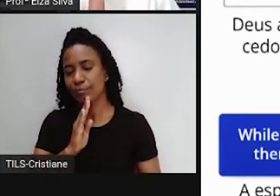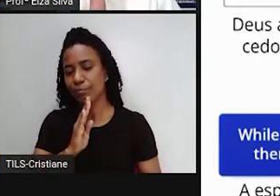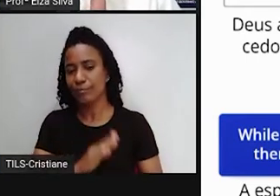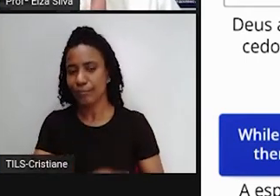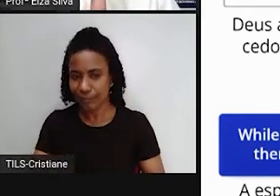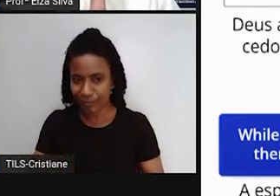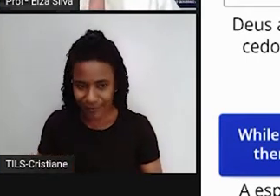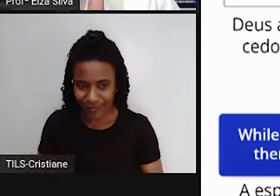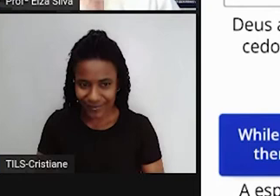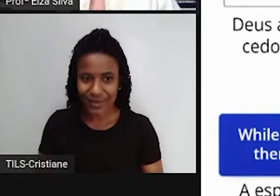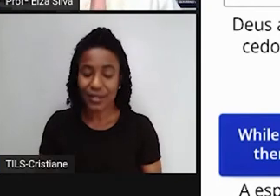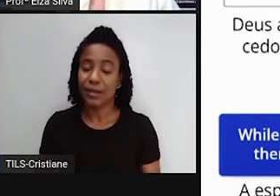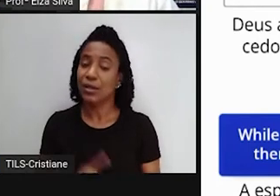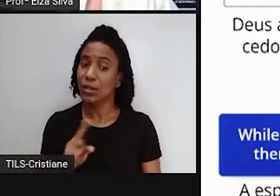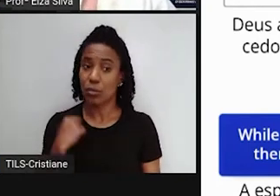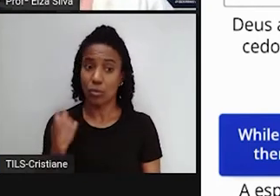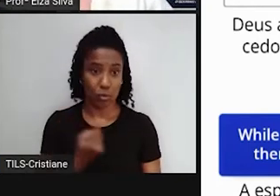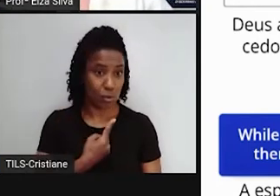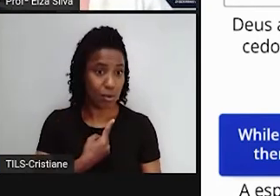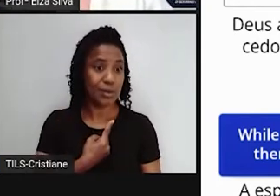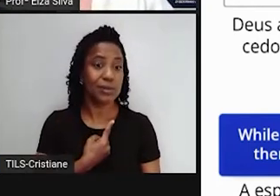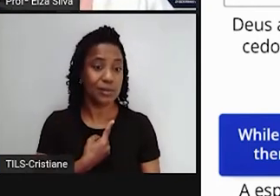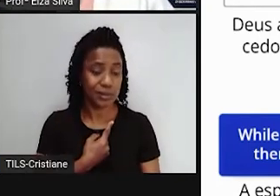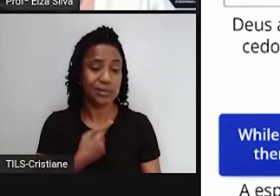nós precisamos ter muito cuidado